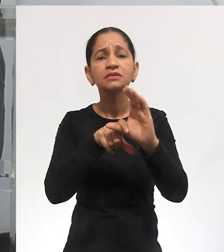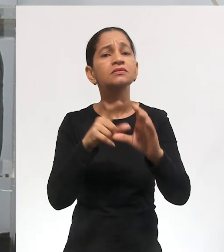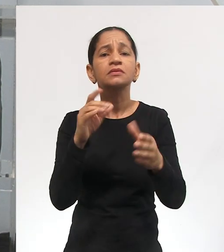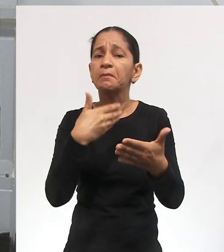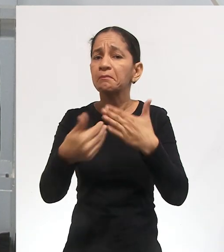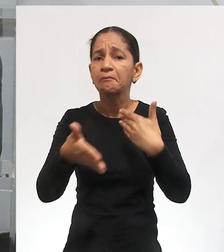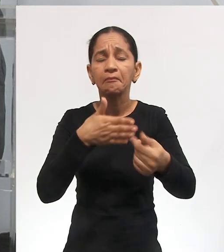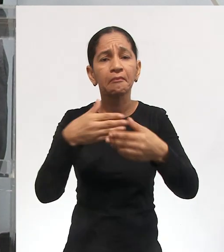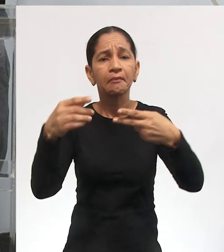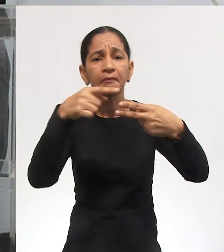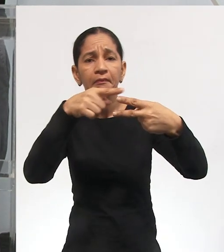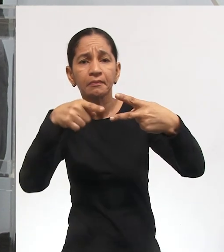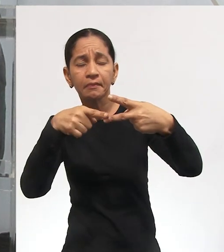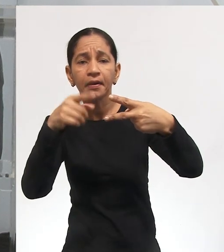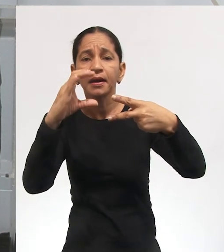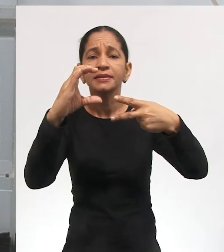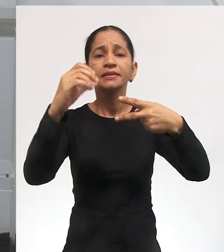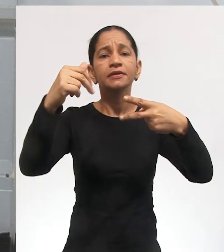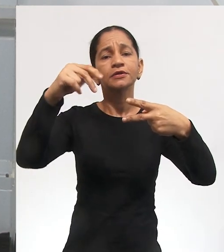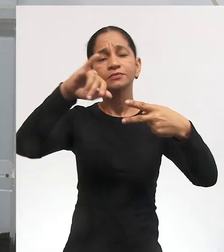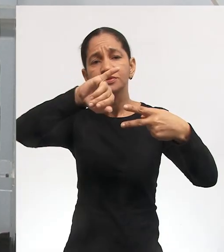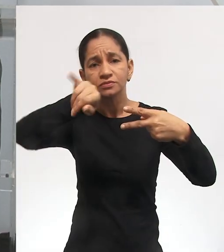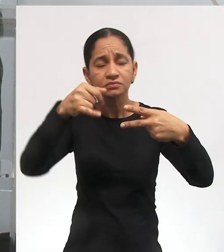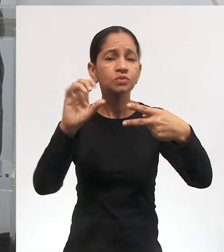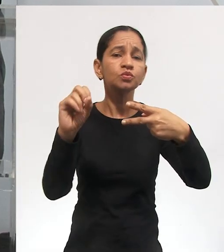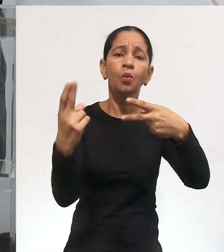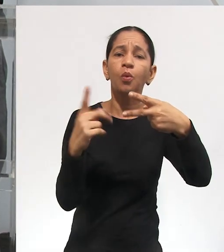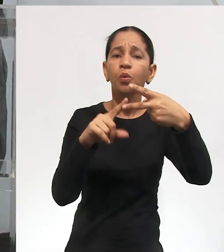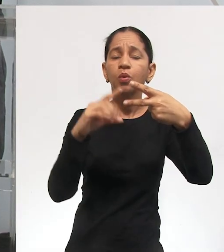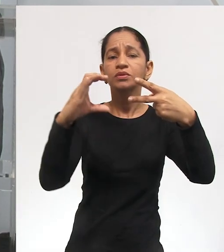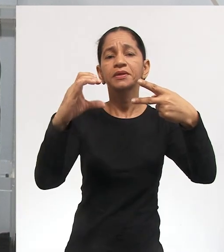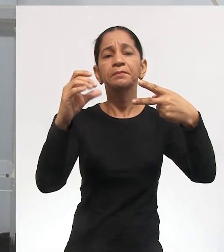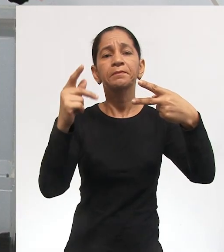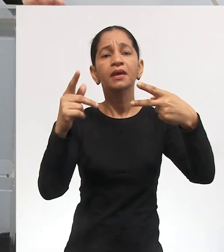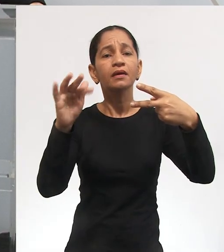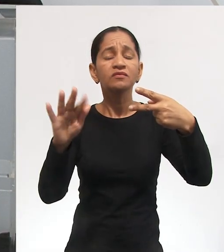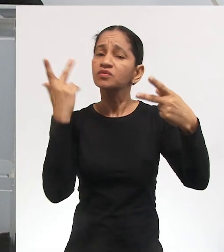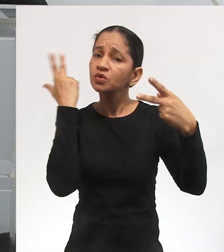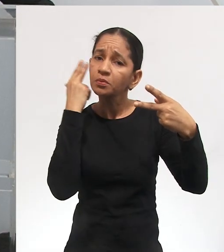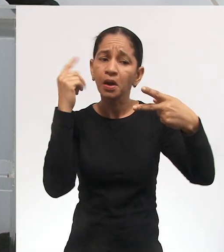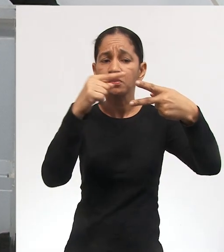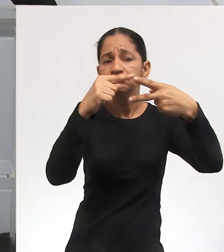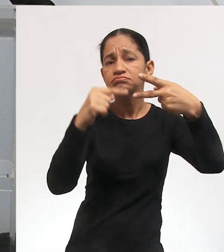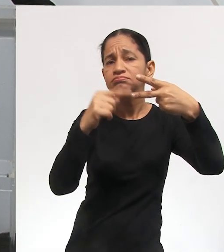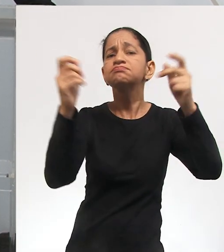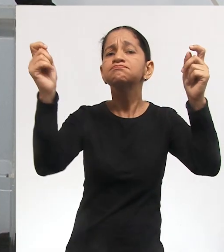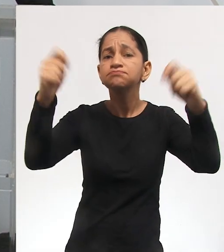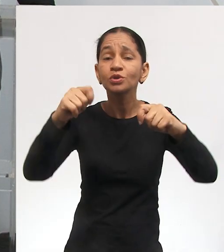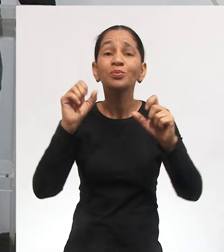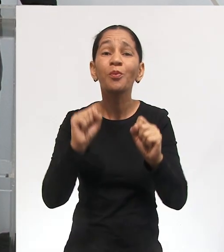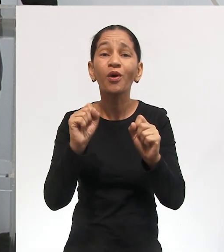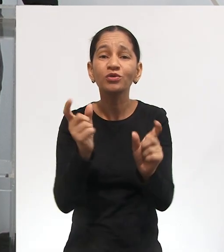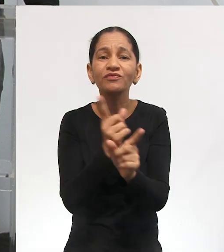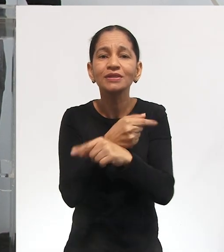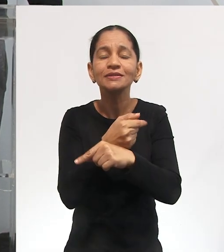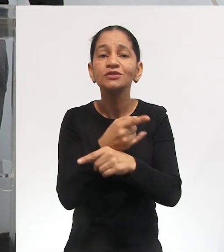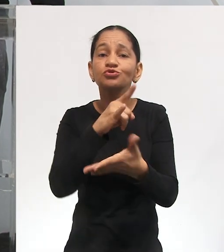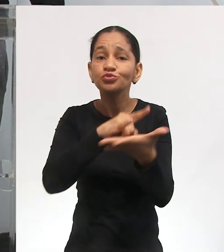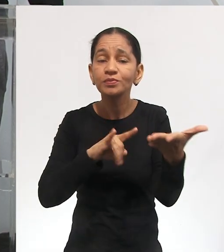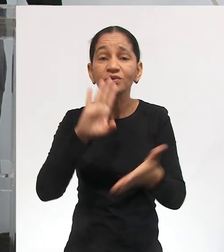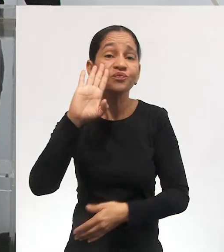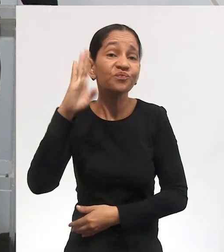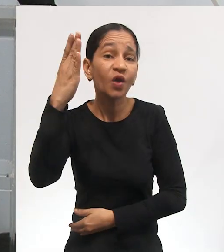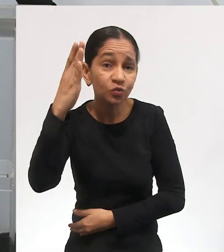cobrar do CNPJ ou do CPF, dos sócios atuais e dos retirantes, porque eu estou falando de fraude. Eu estou